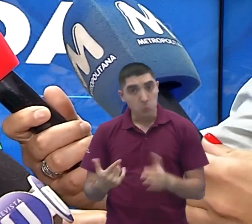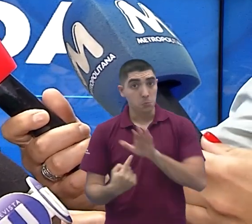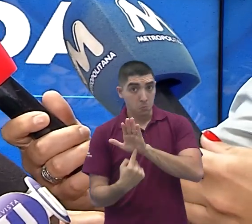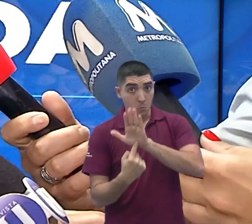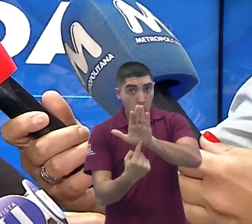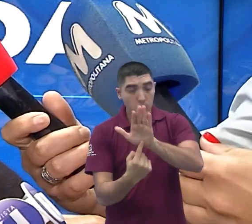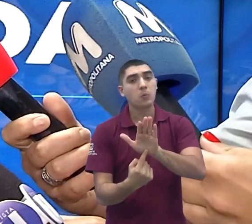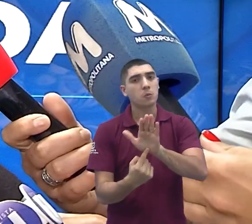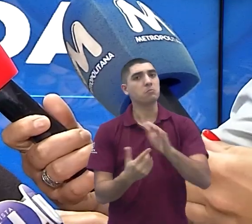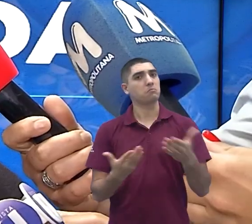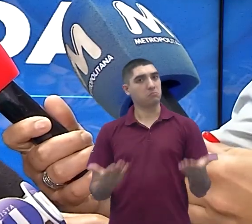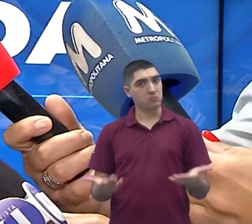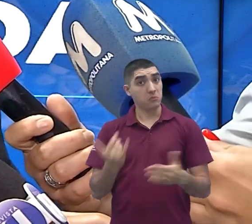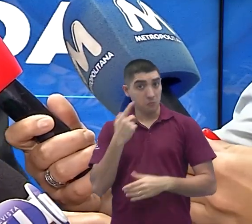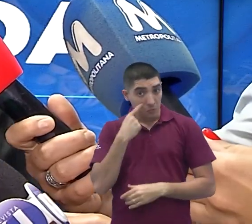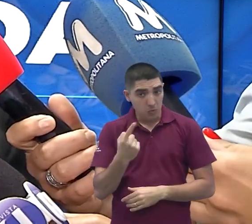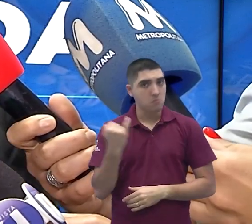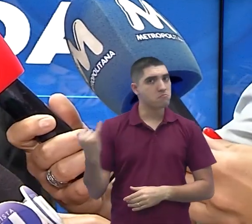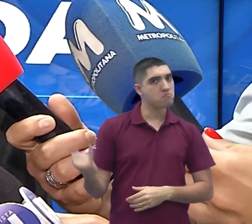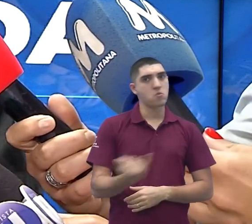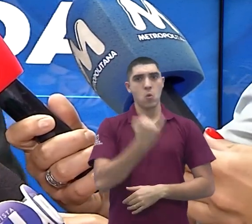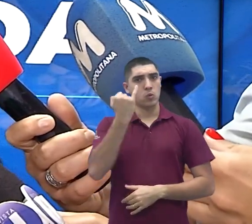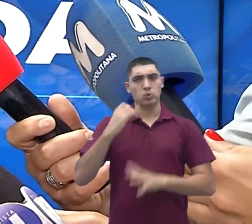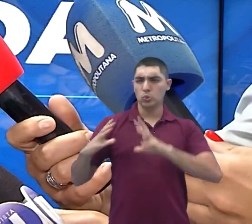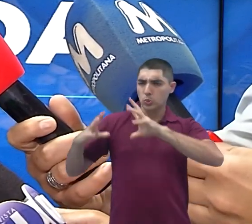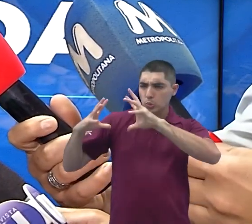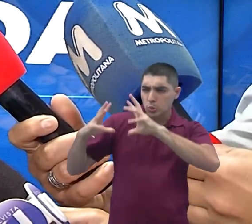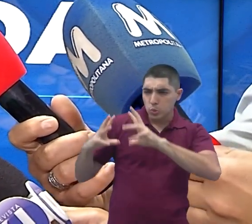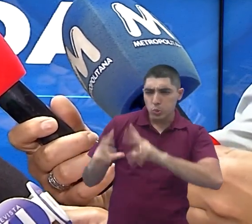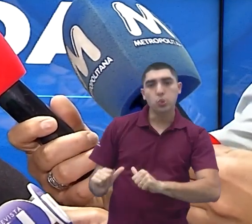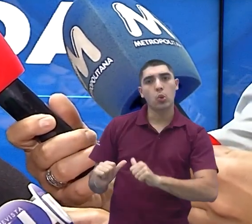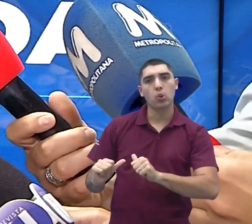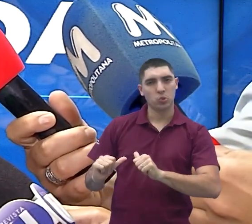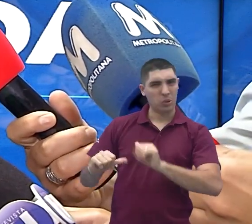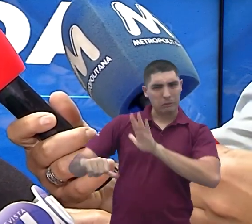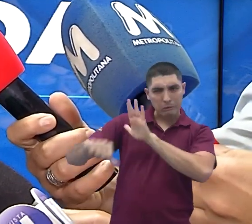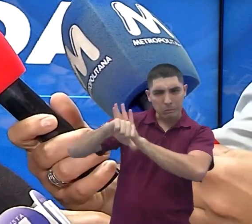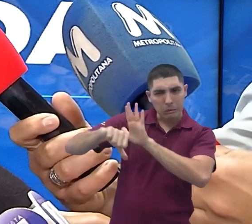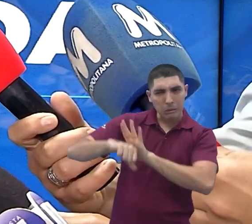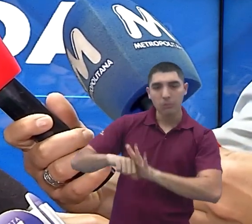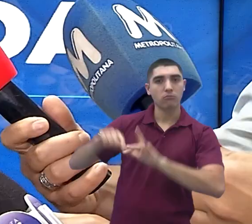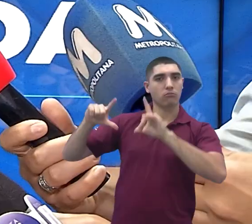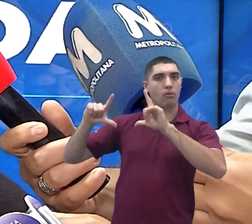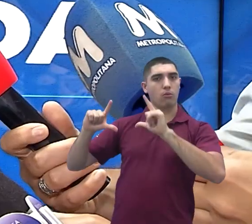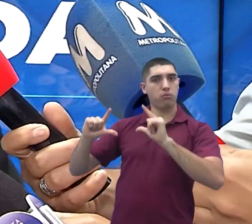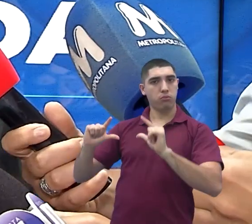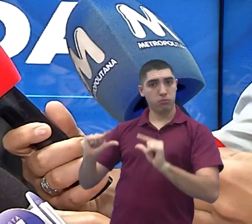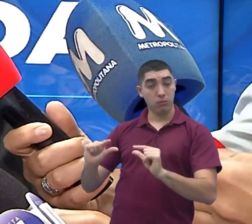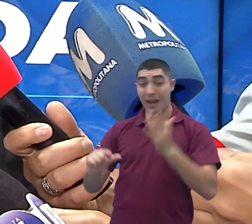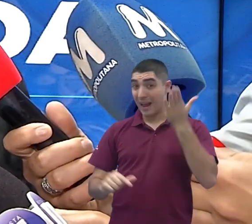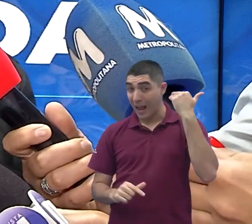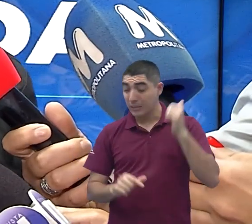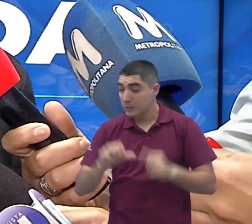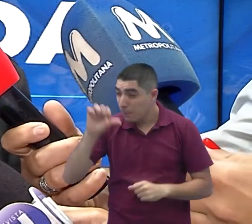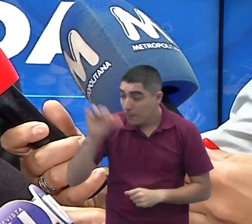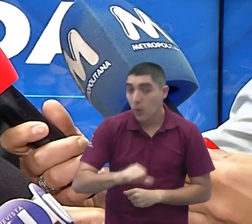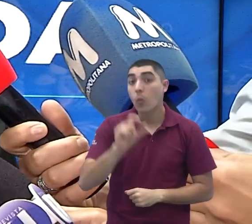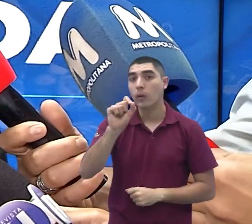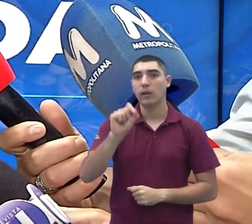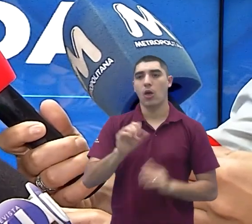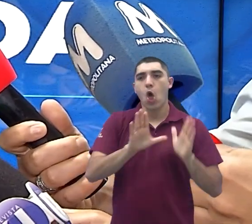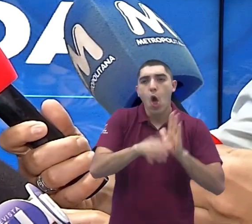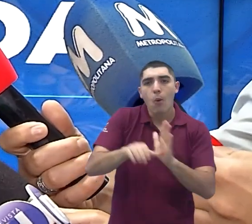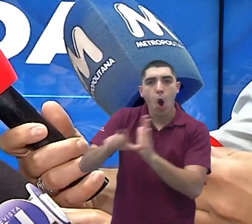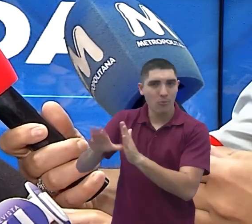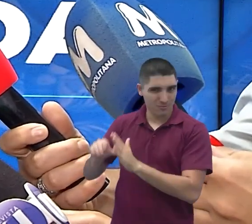atingindo. Então, o que a gente demonstrou aqui hoje, mais uma vez, em queda, todos os indicadores em queda. Um indicador que tinha um grande desafio